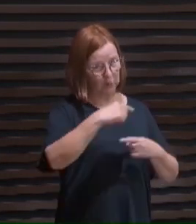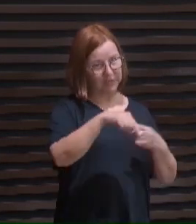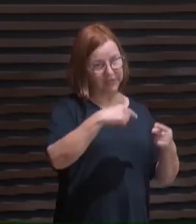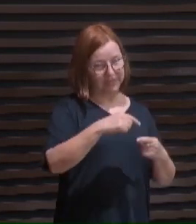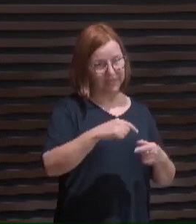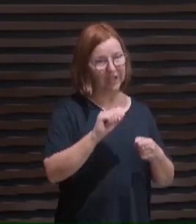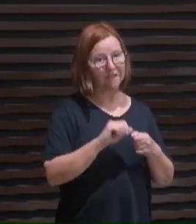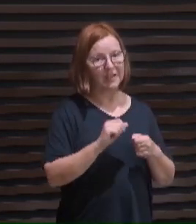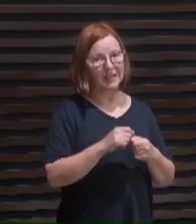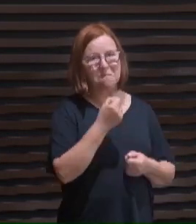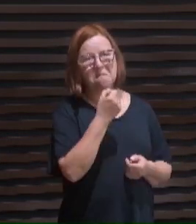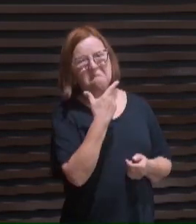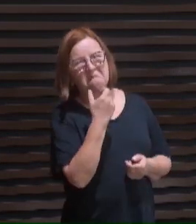piadas